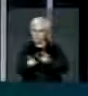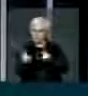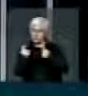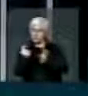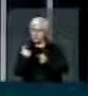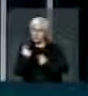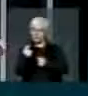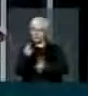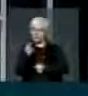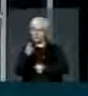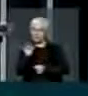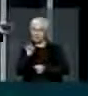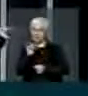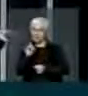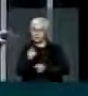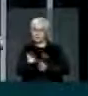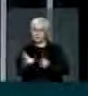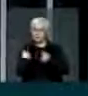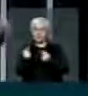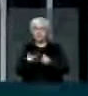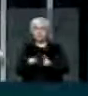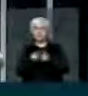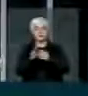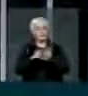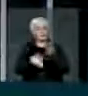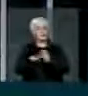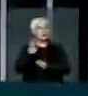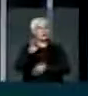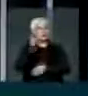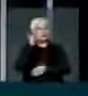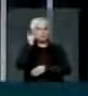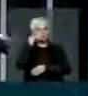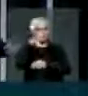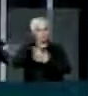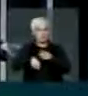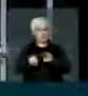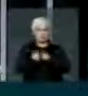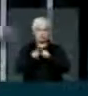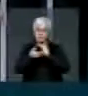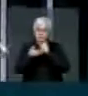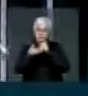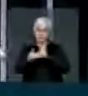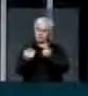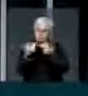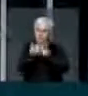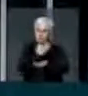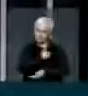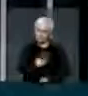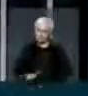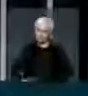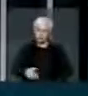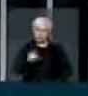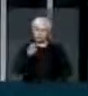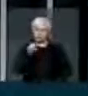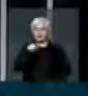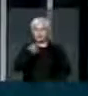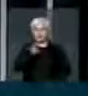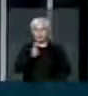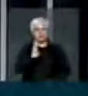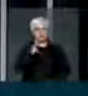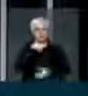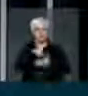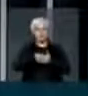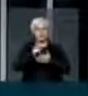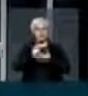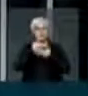também votado por todos os parlamentares, inclusive da base do governo. PSB vota a favor